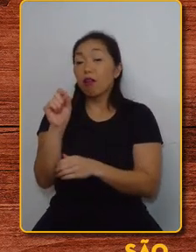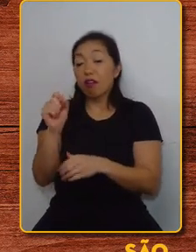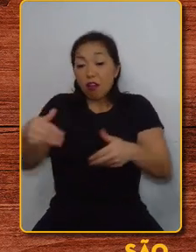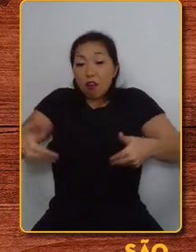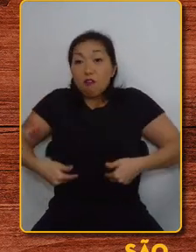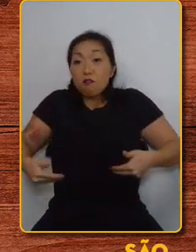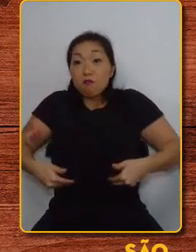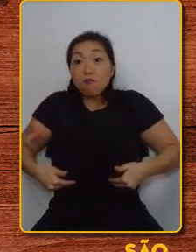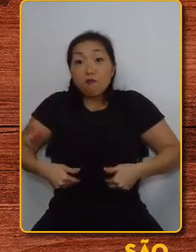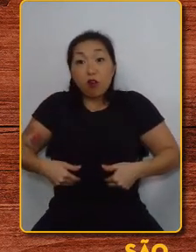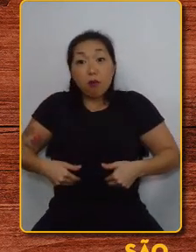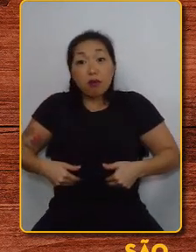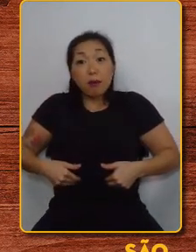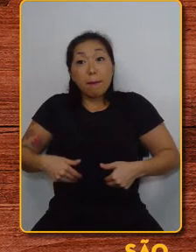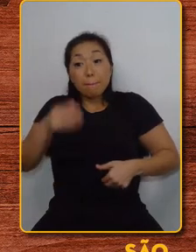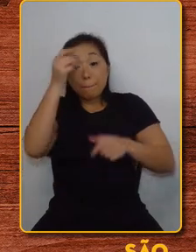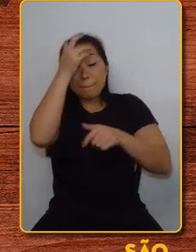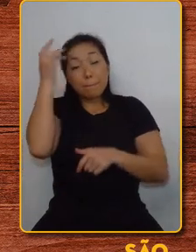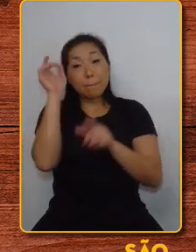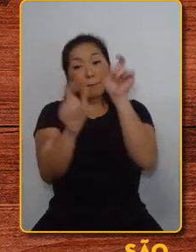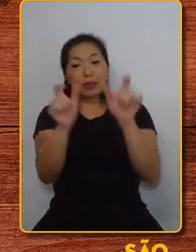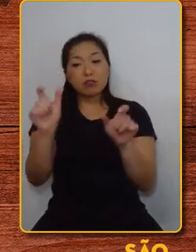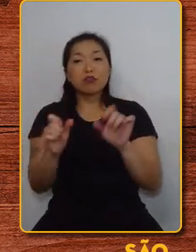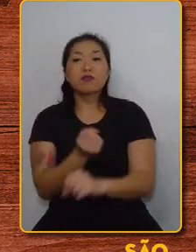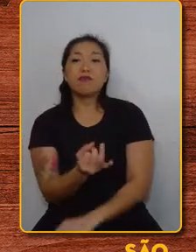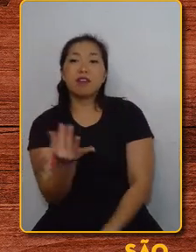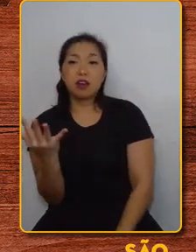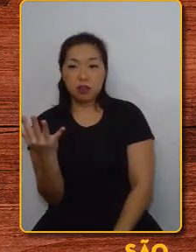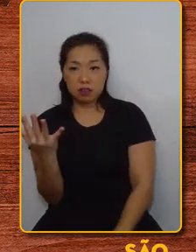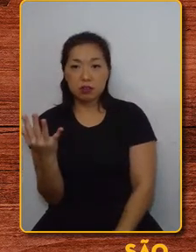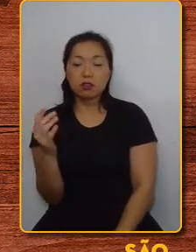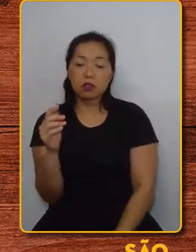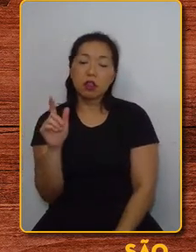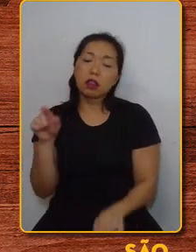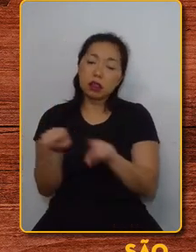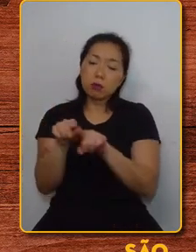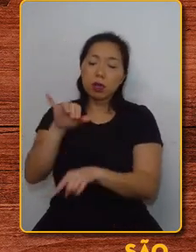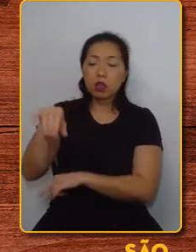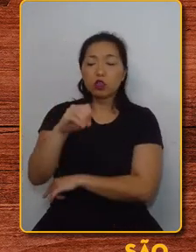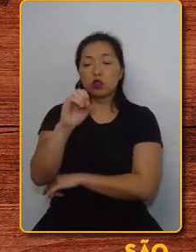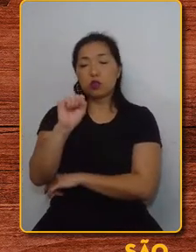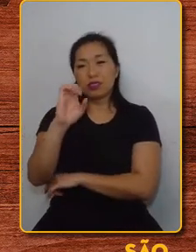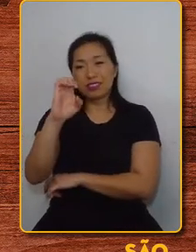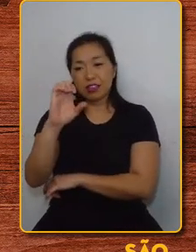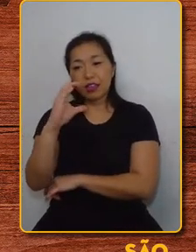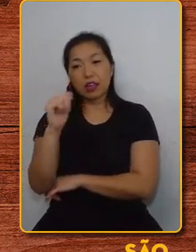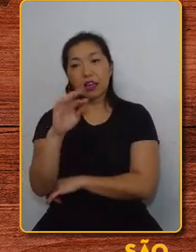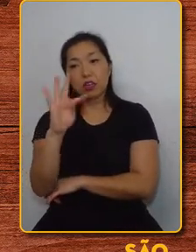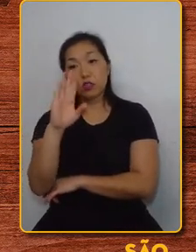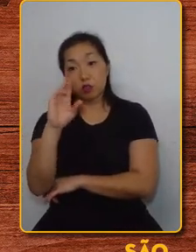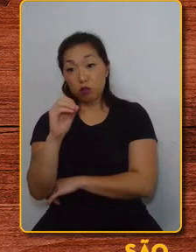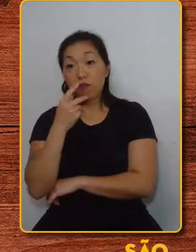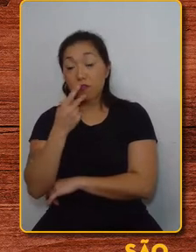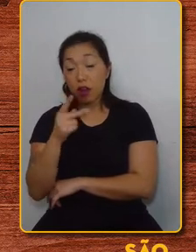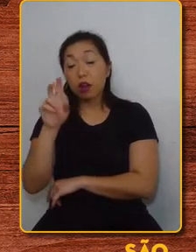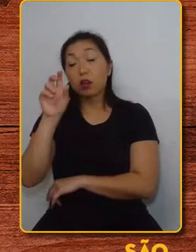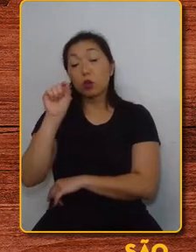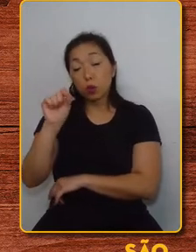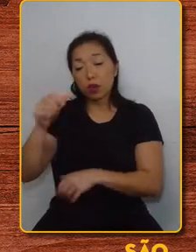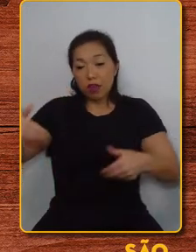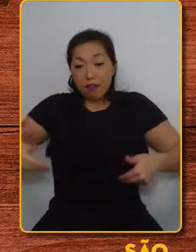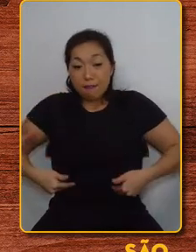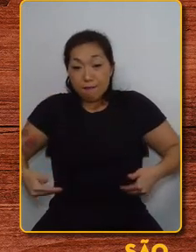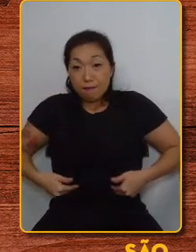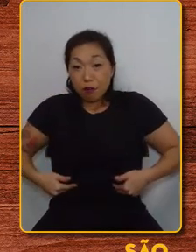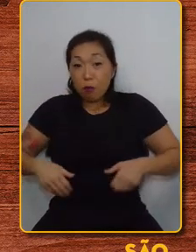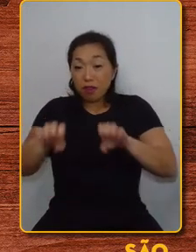estar o que o José de Castro chamava, e a gente pode falar depois mais, de fome estrutural. Mas o que eu gostei muito do documentário,